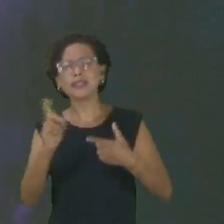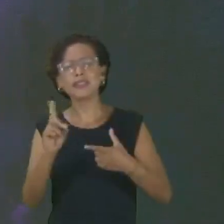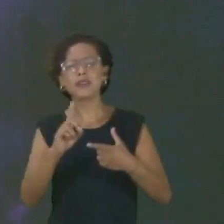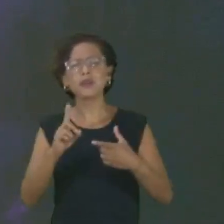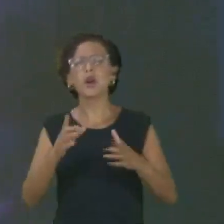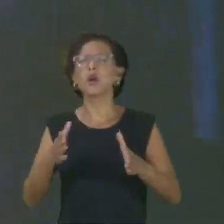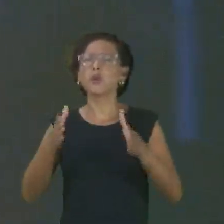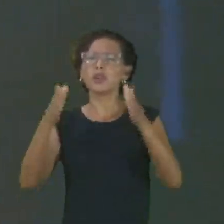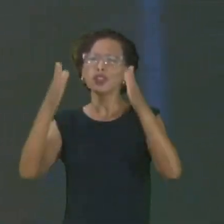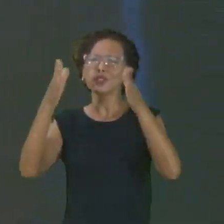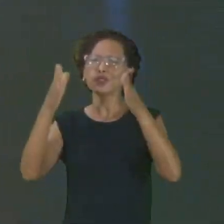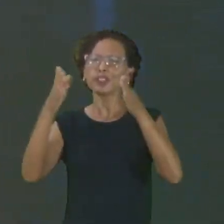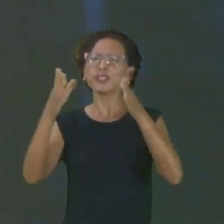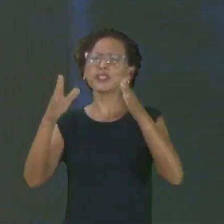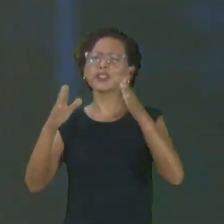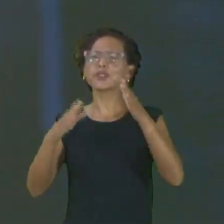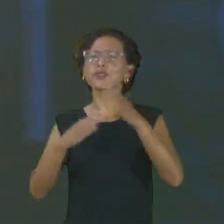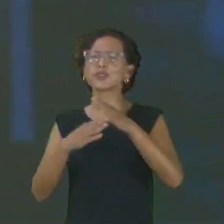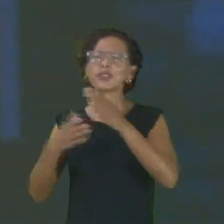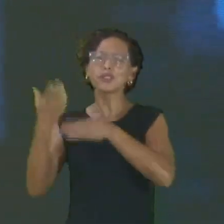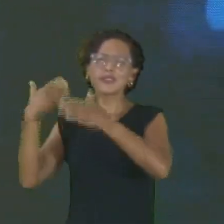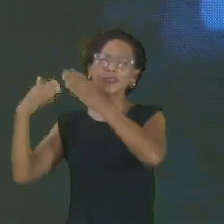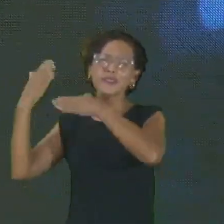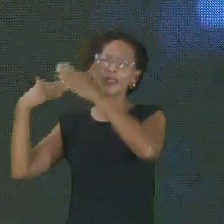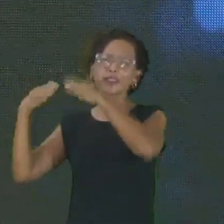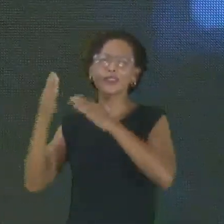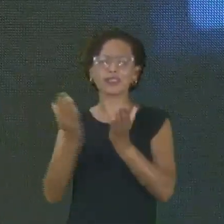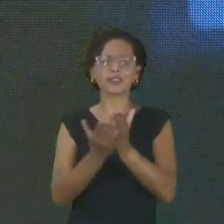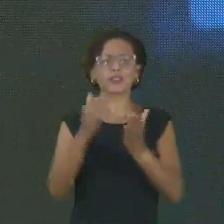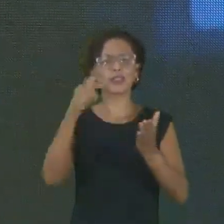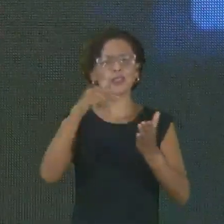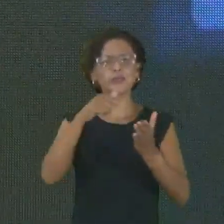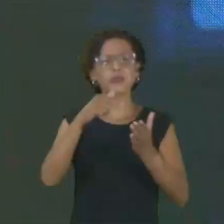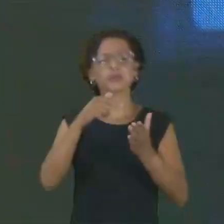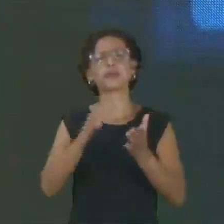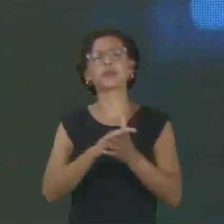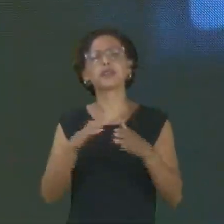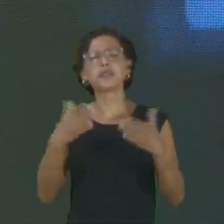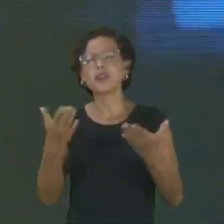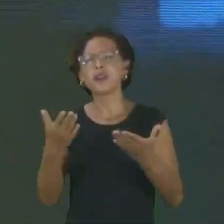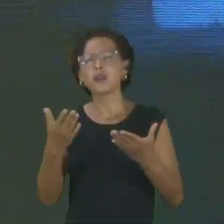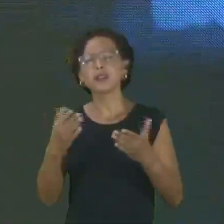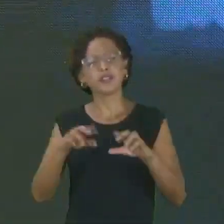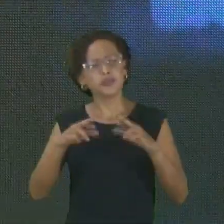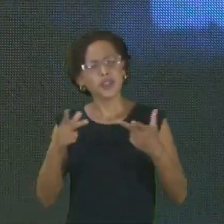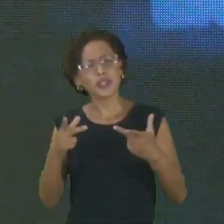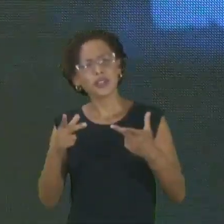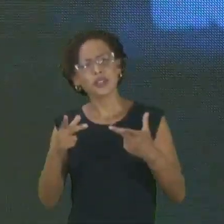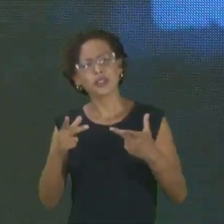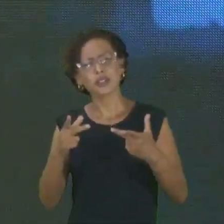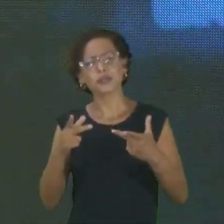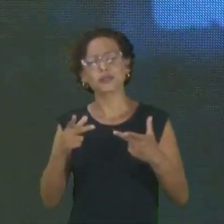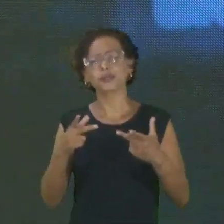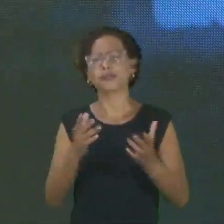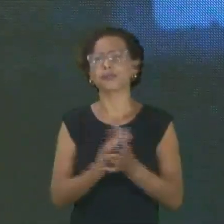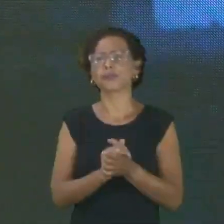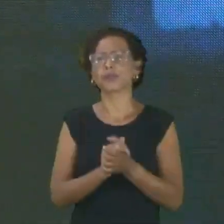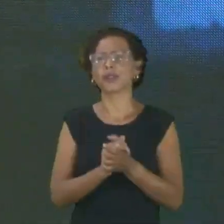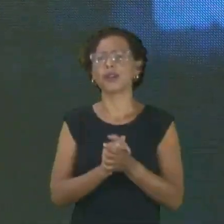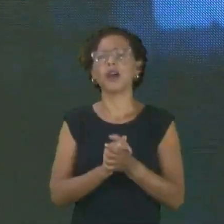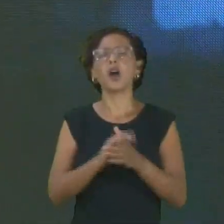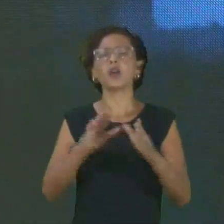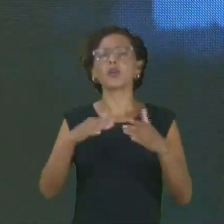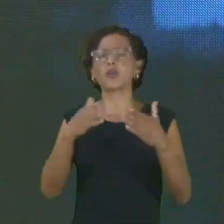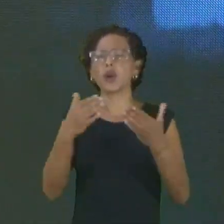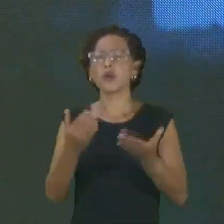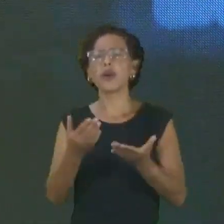diferentes. Aí Paulo diz que o fundamento da igreja é o ensinamento dos apóstolos. Qual é o fundamento